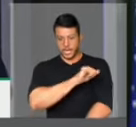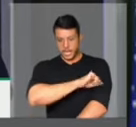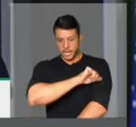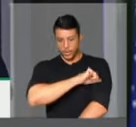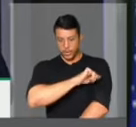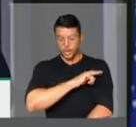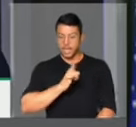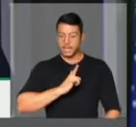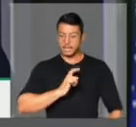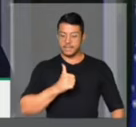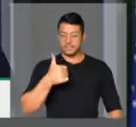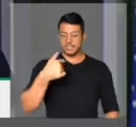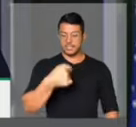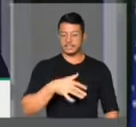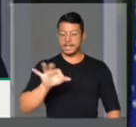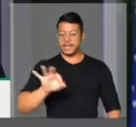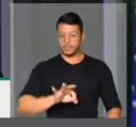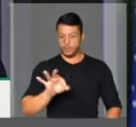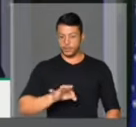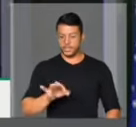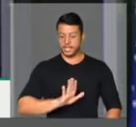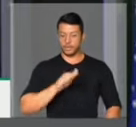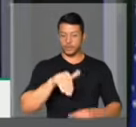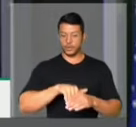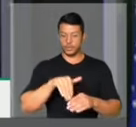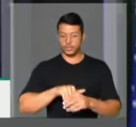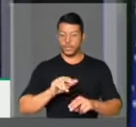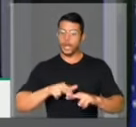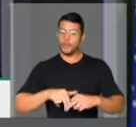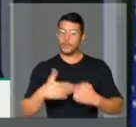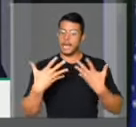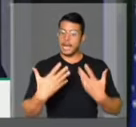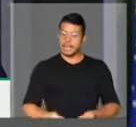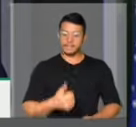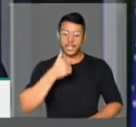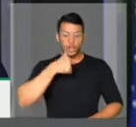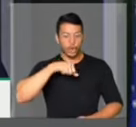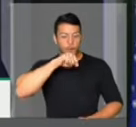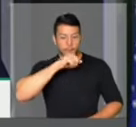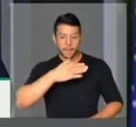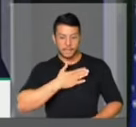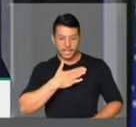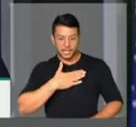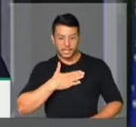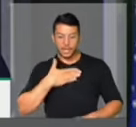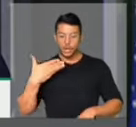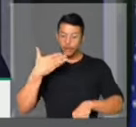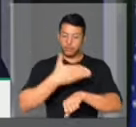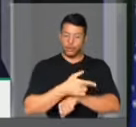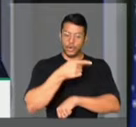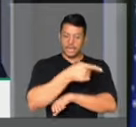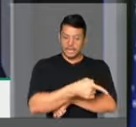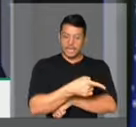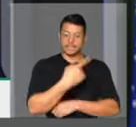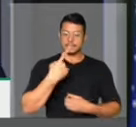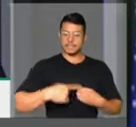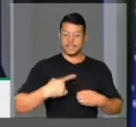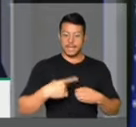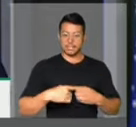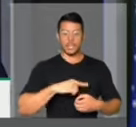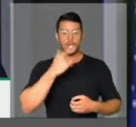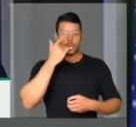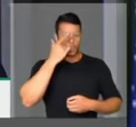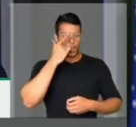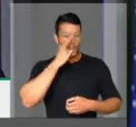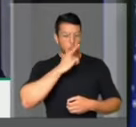margem muito boa. Uma cidade que acolheu minha mãe, pernambucana de Limoeiro, que órfã aos 7 anos de idade quando chegou em Nova Friburgo,